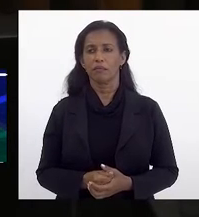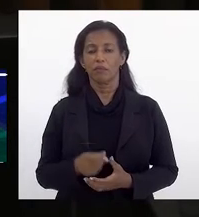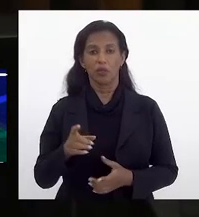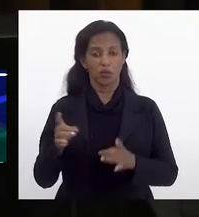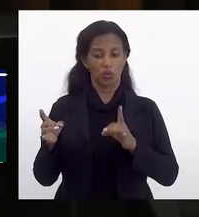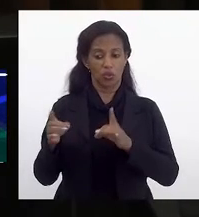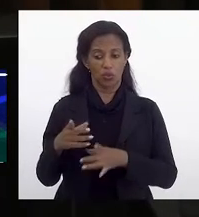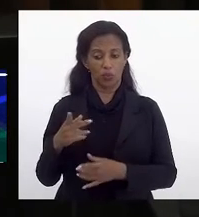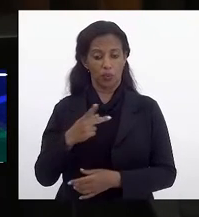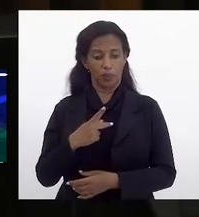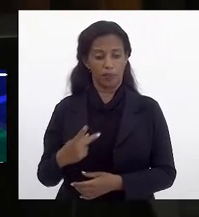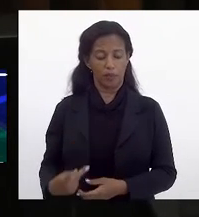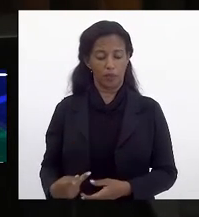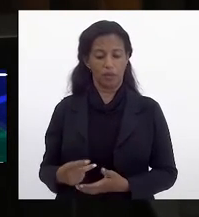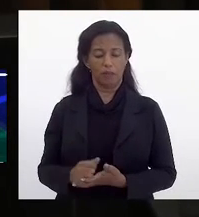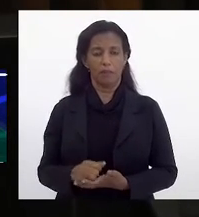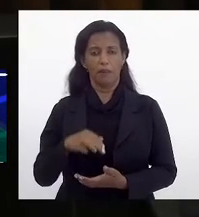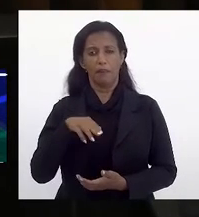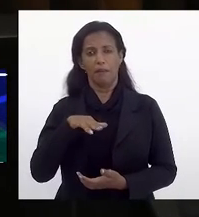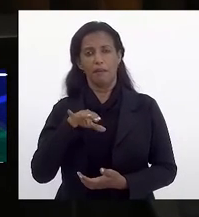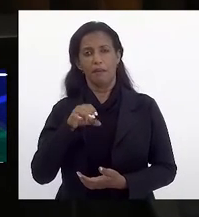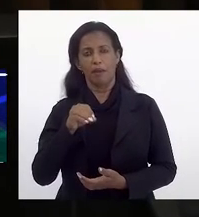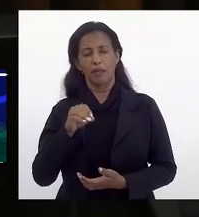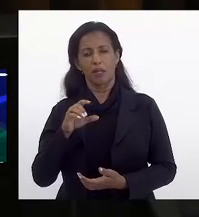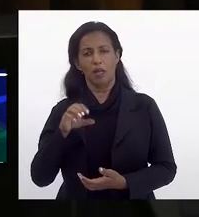Dispõe o presidente